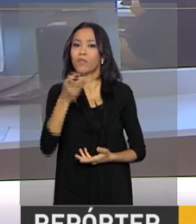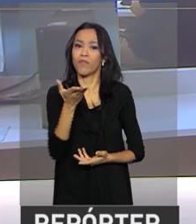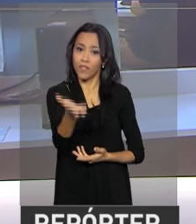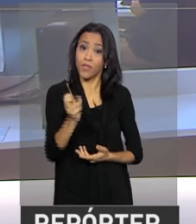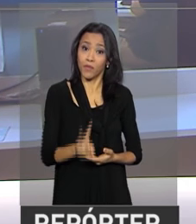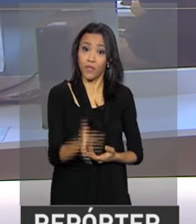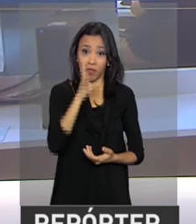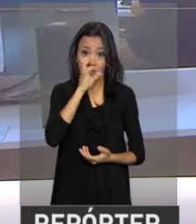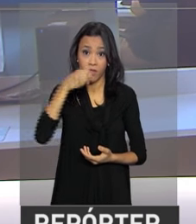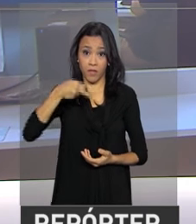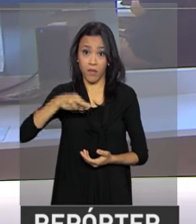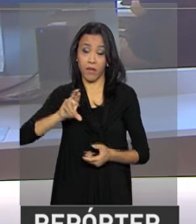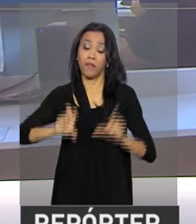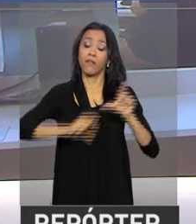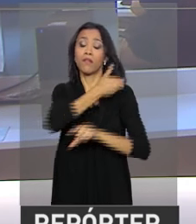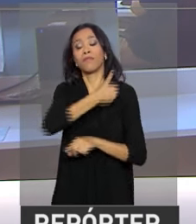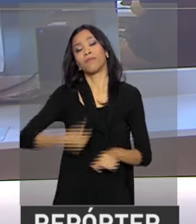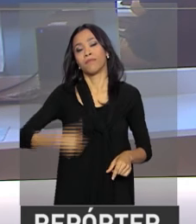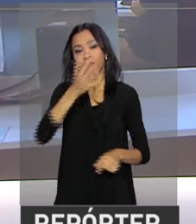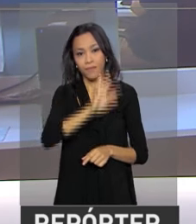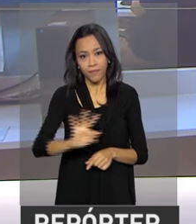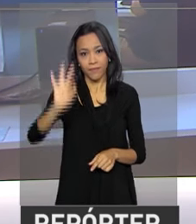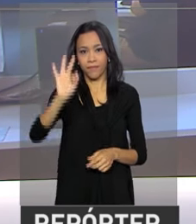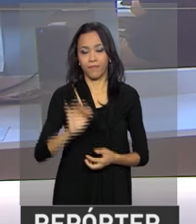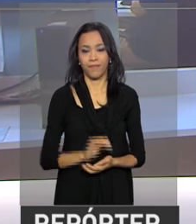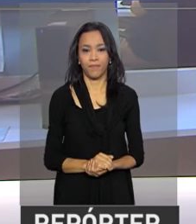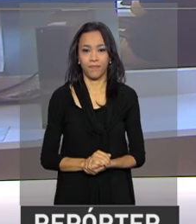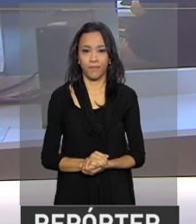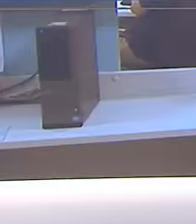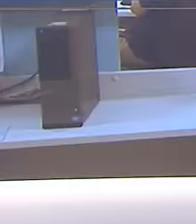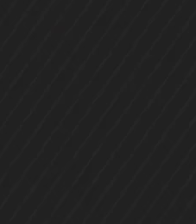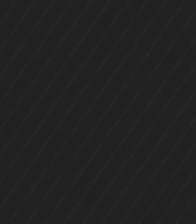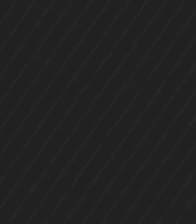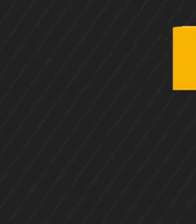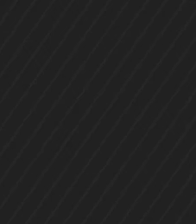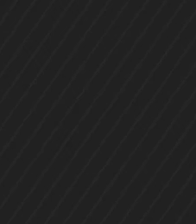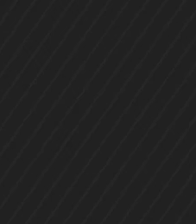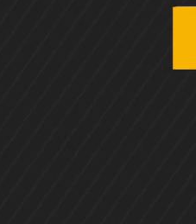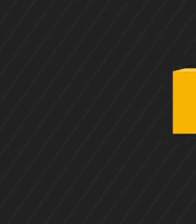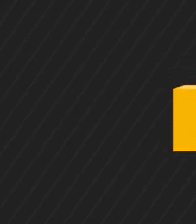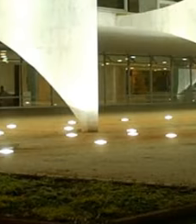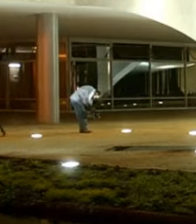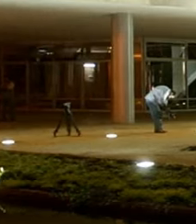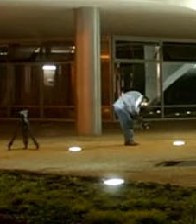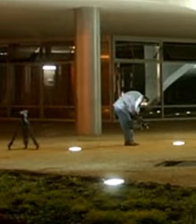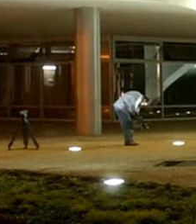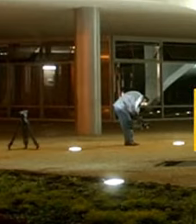para você e continue com a gente. NBR, a TV do Governo Federal.